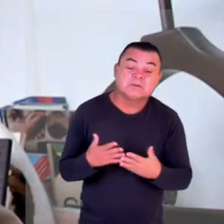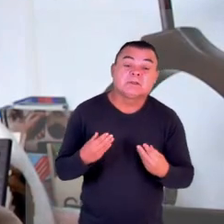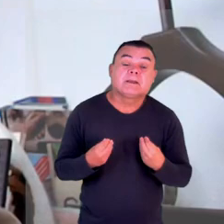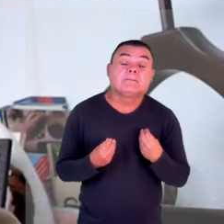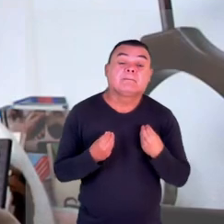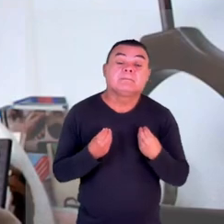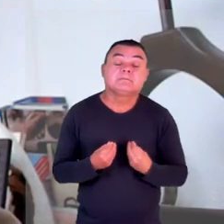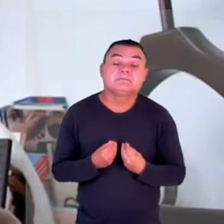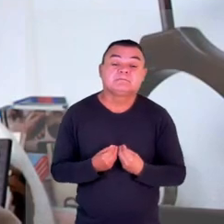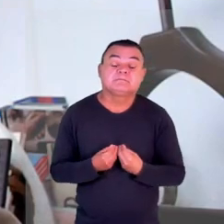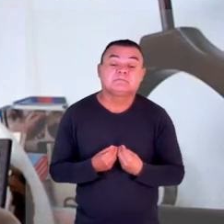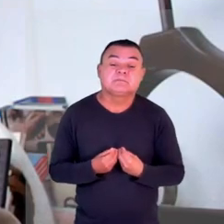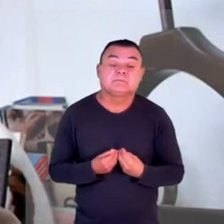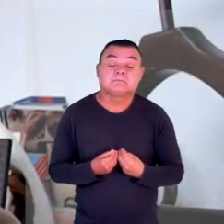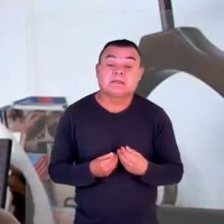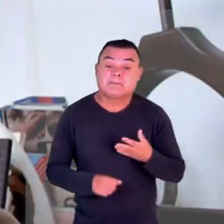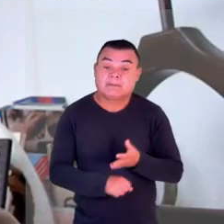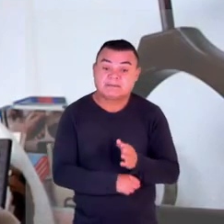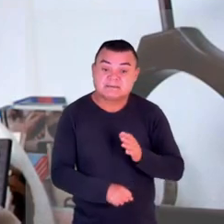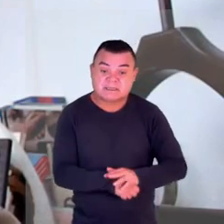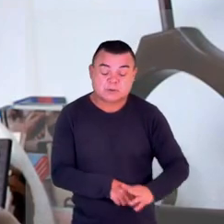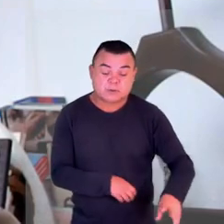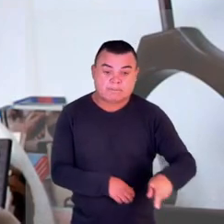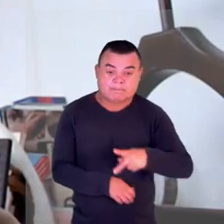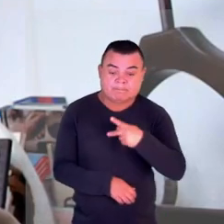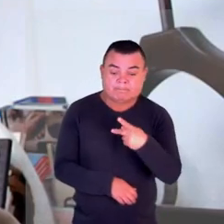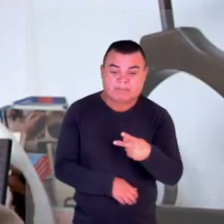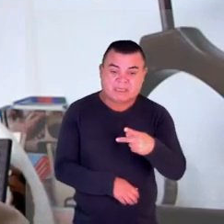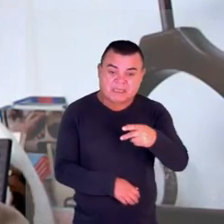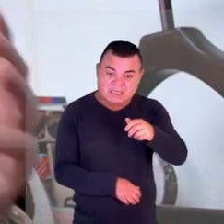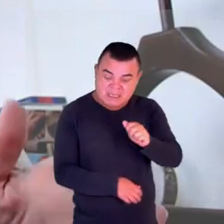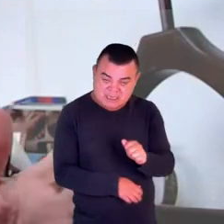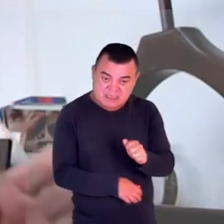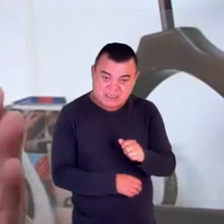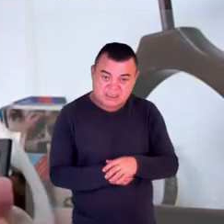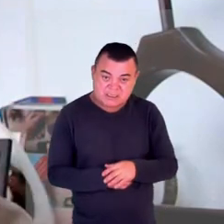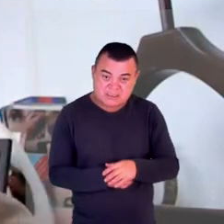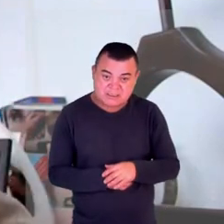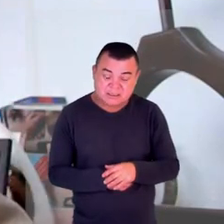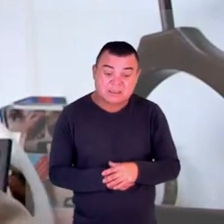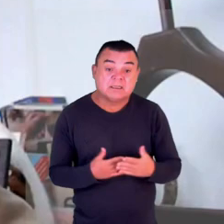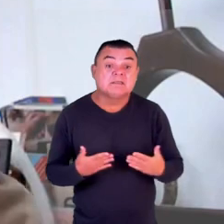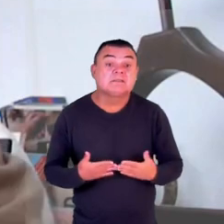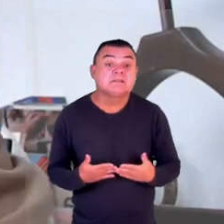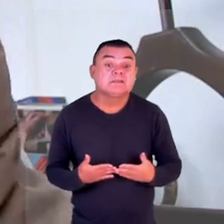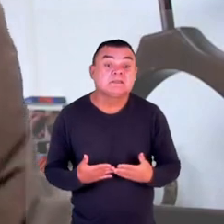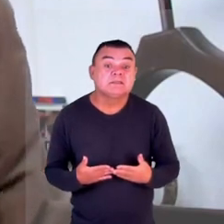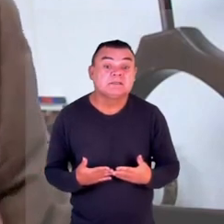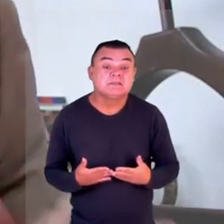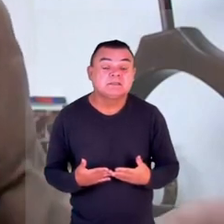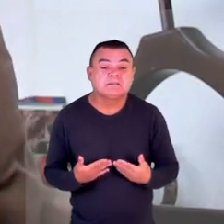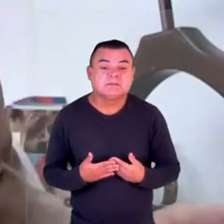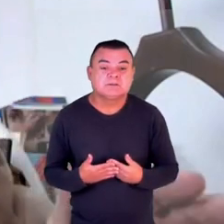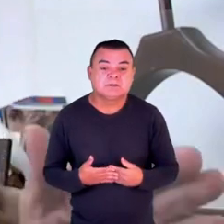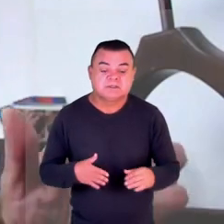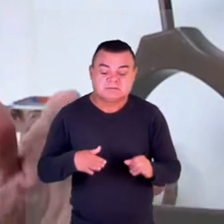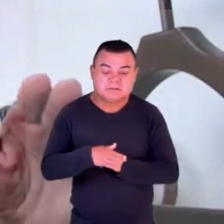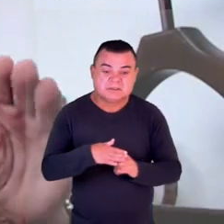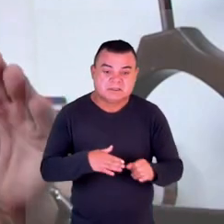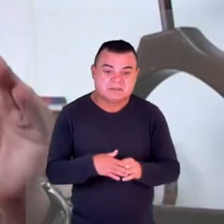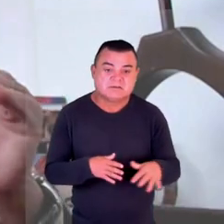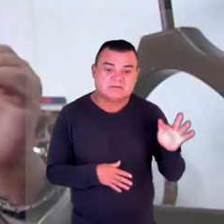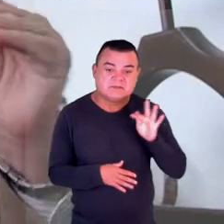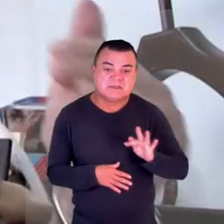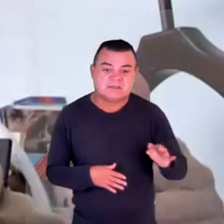participação do pa do programa de aquisição de alimentos que o ent federativo tem aderido ao cisan